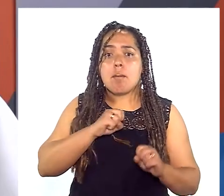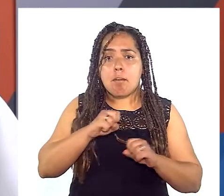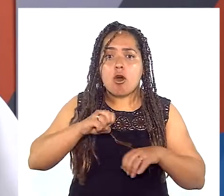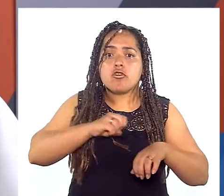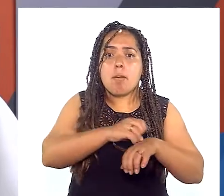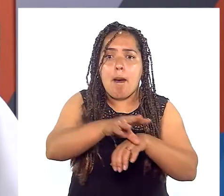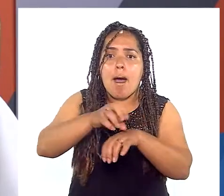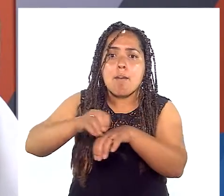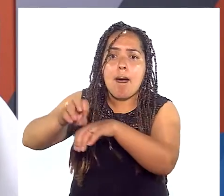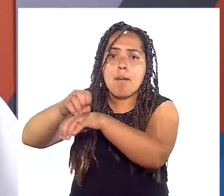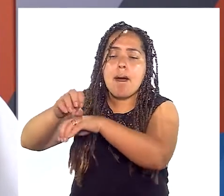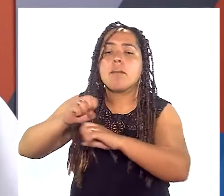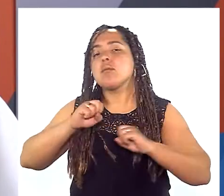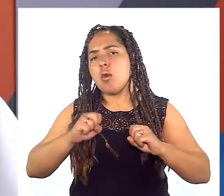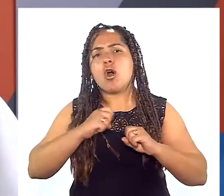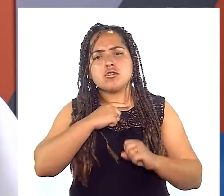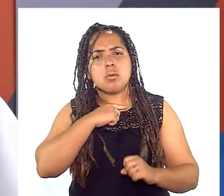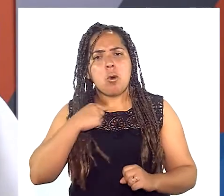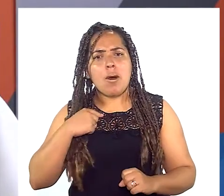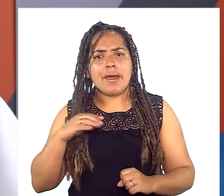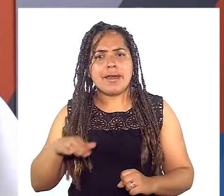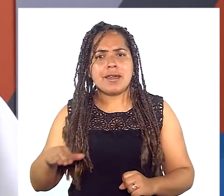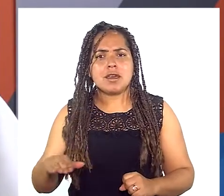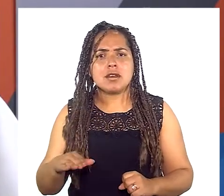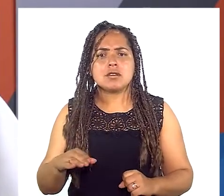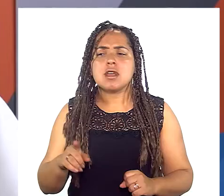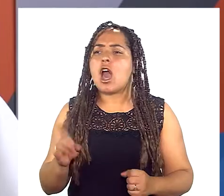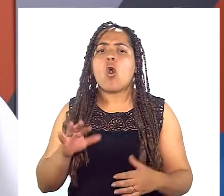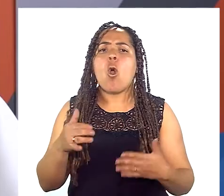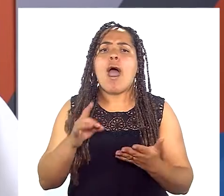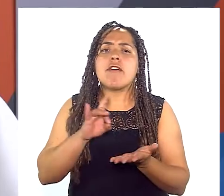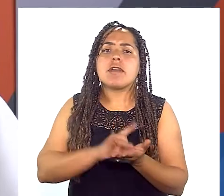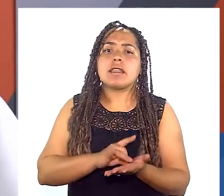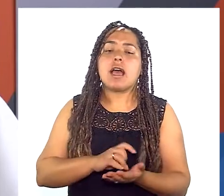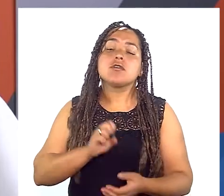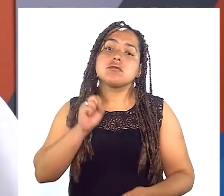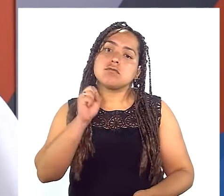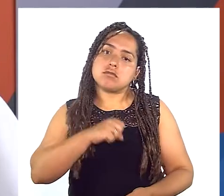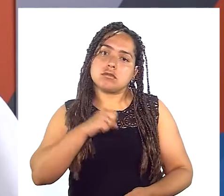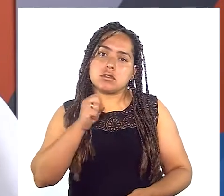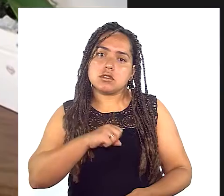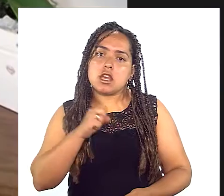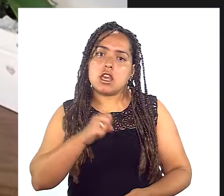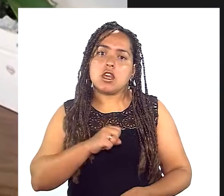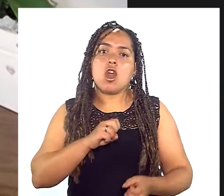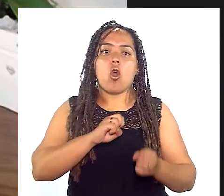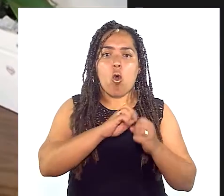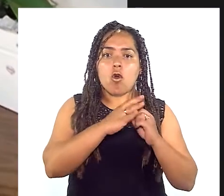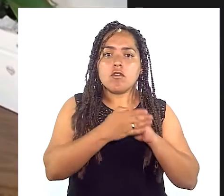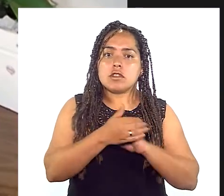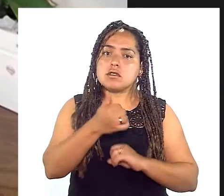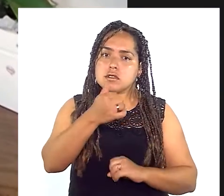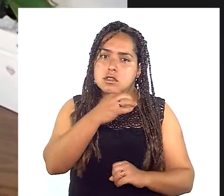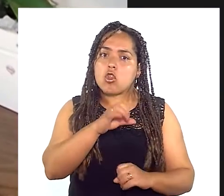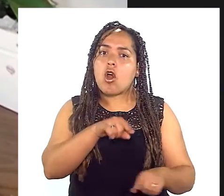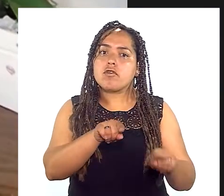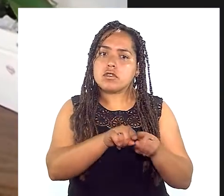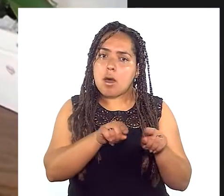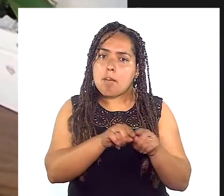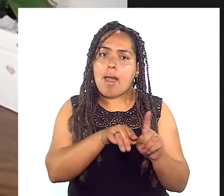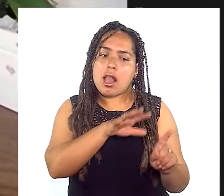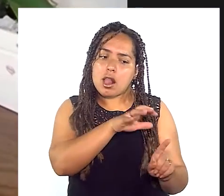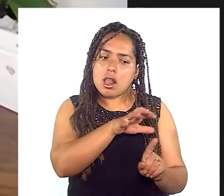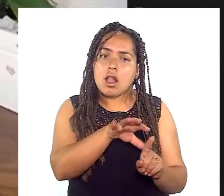pega Covid? Podem haver vítimas fatais sendo crianças? Qual é a verdade disso? Sim, sim, o Covid